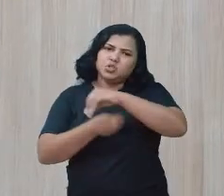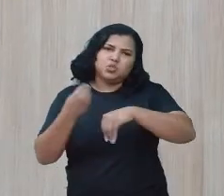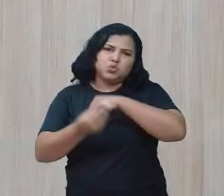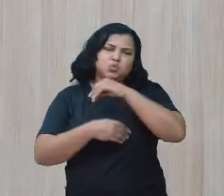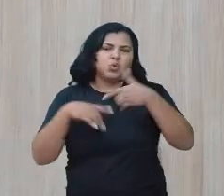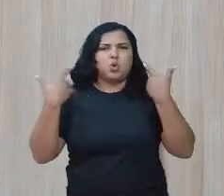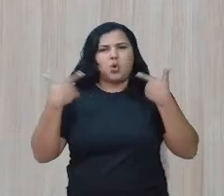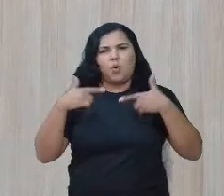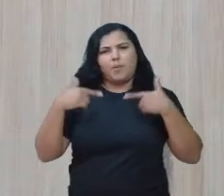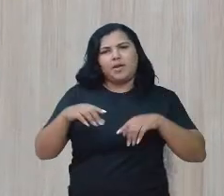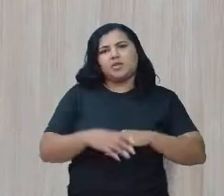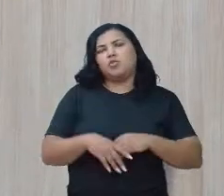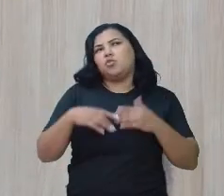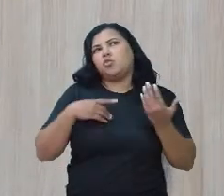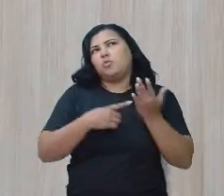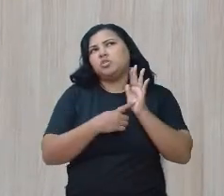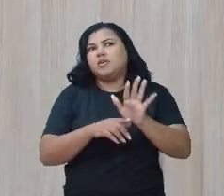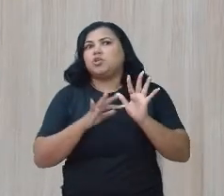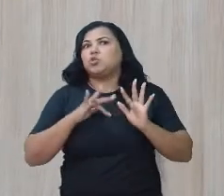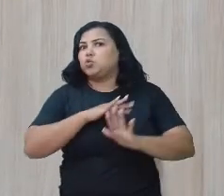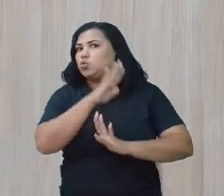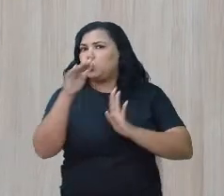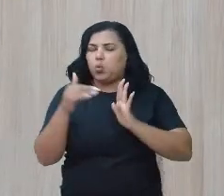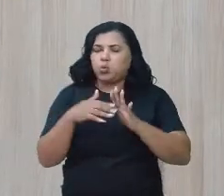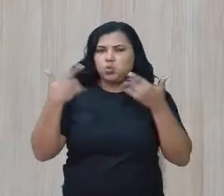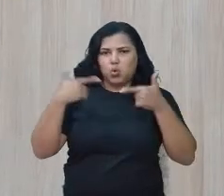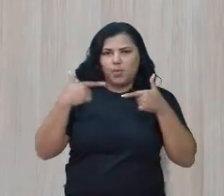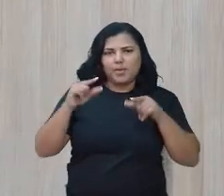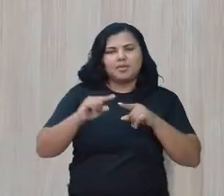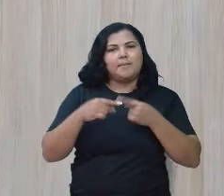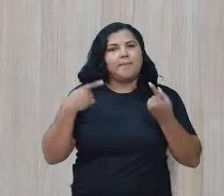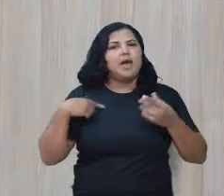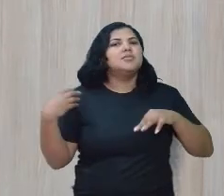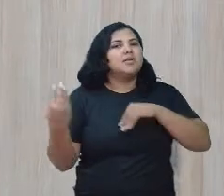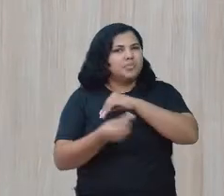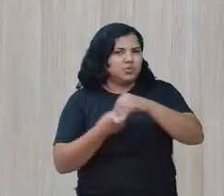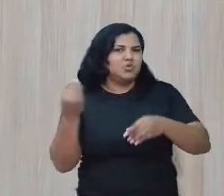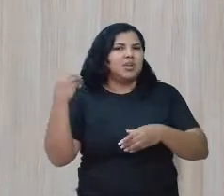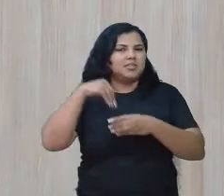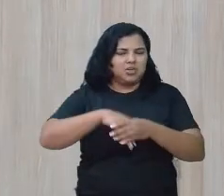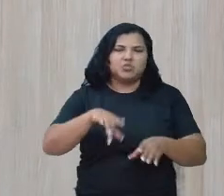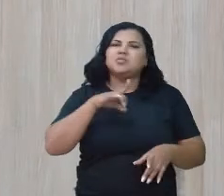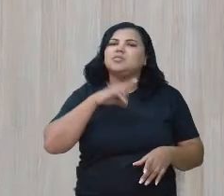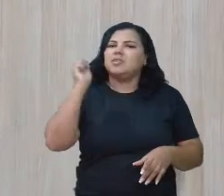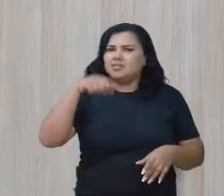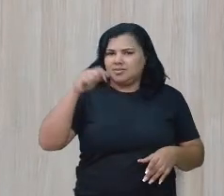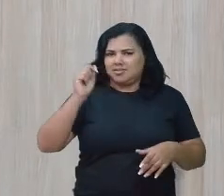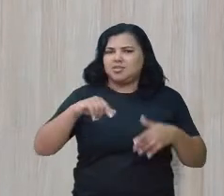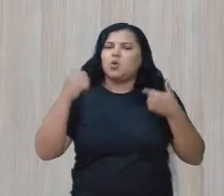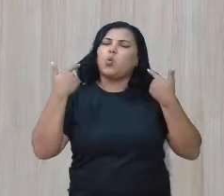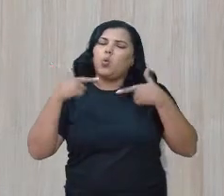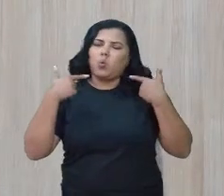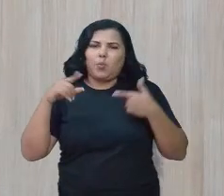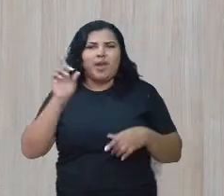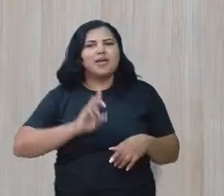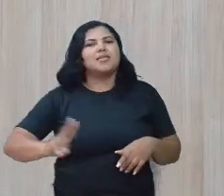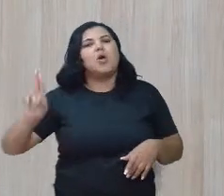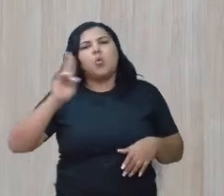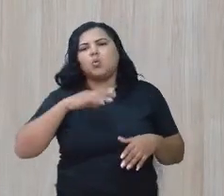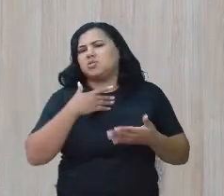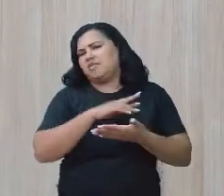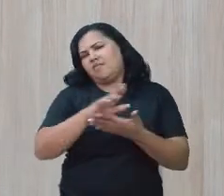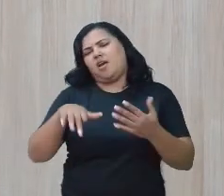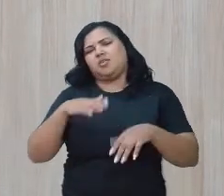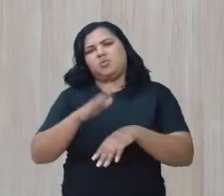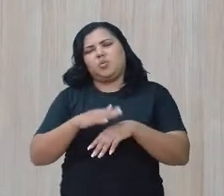pouco. Eu não diria que ele é completamente comédia, mas ele se utiliza da comédia, sim, em vários